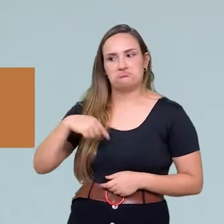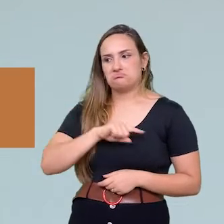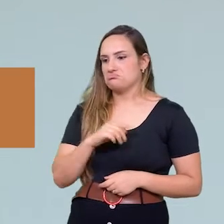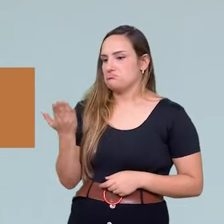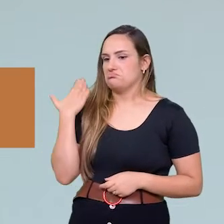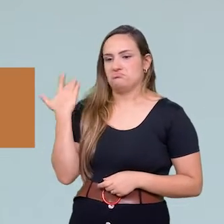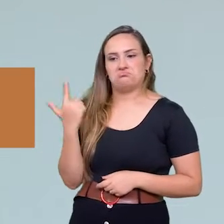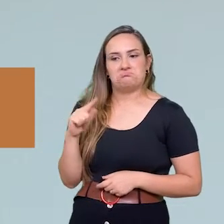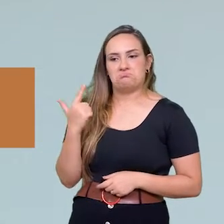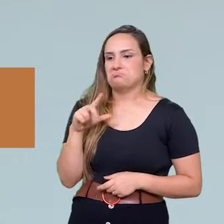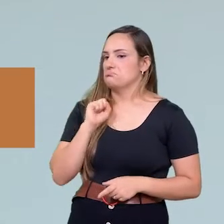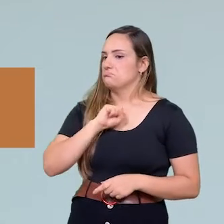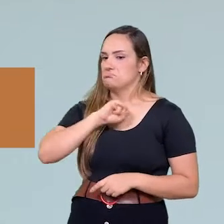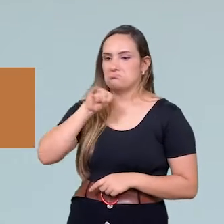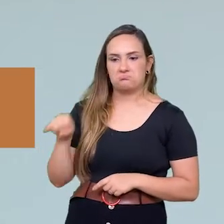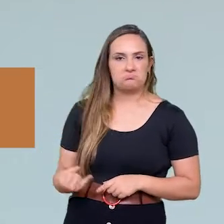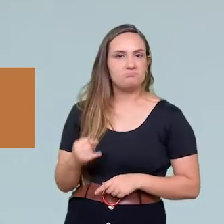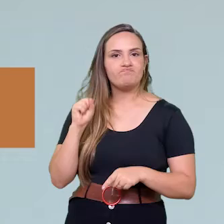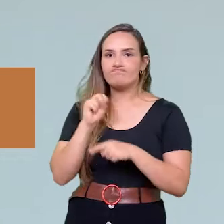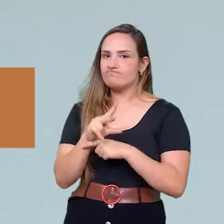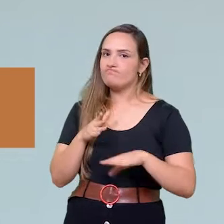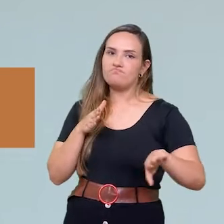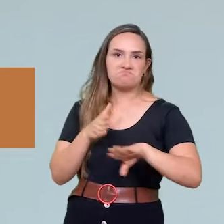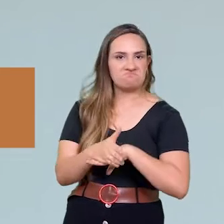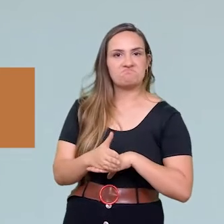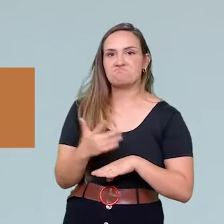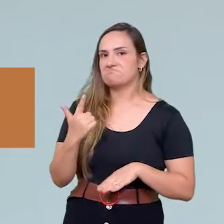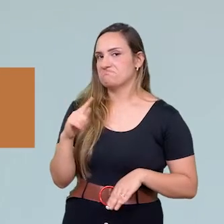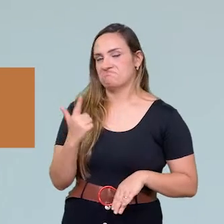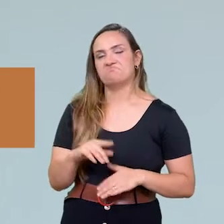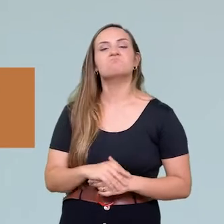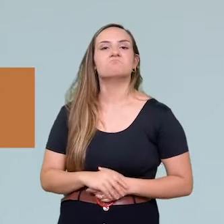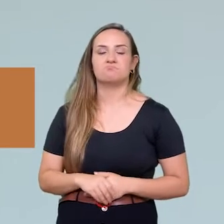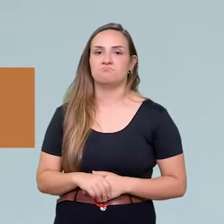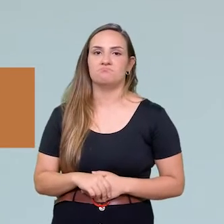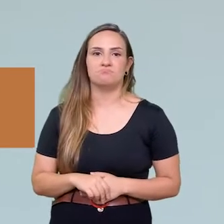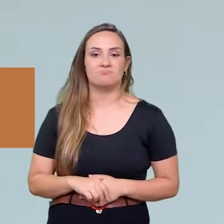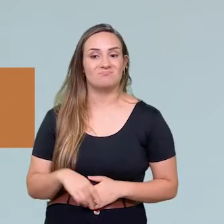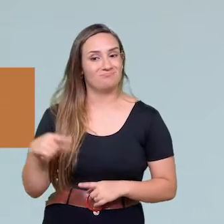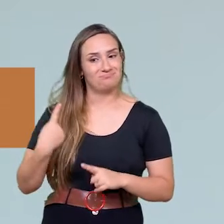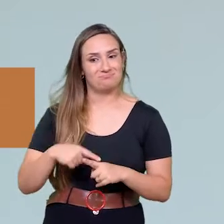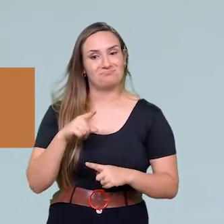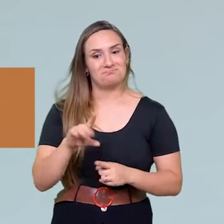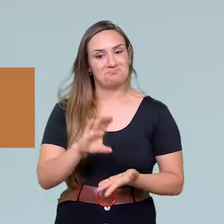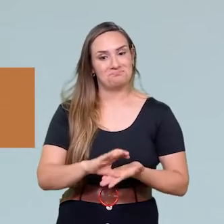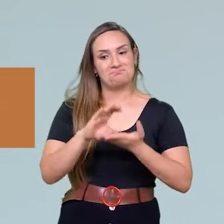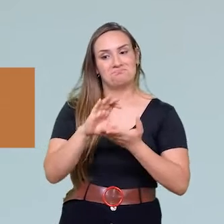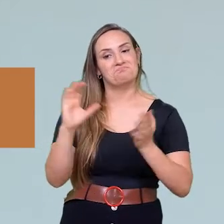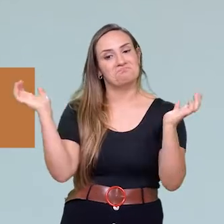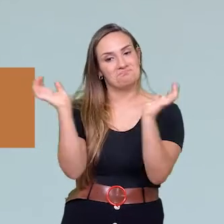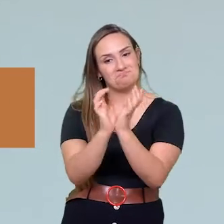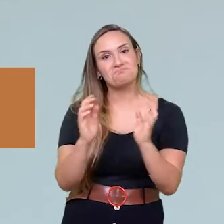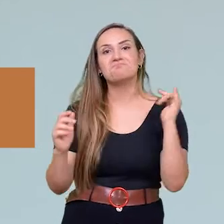funciona, nós nunca tínhamos tido oportunidade de compor esse organismo, que é um